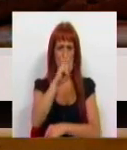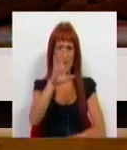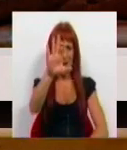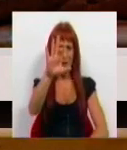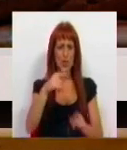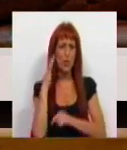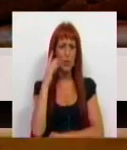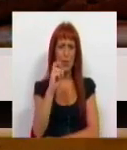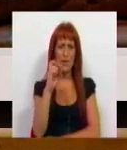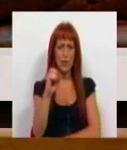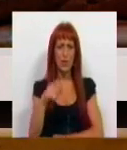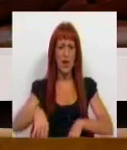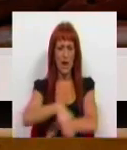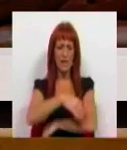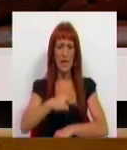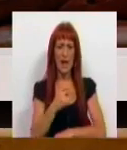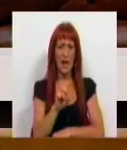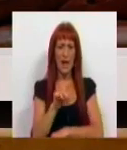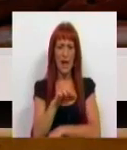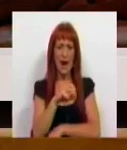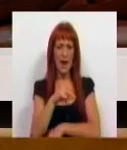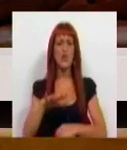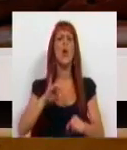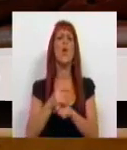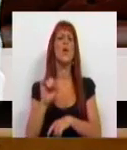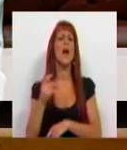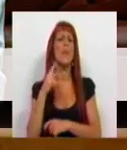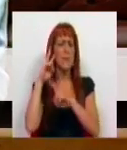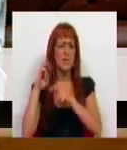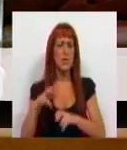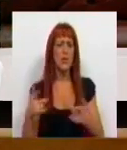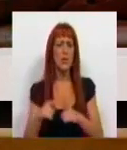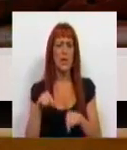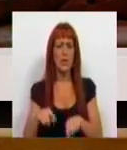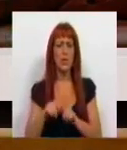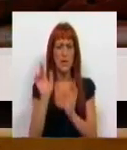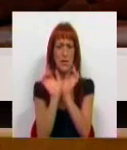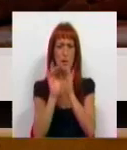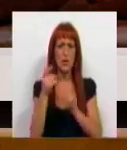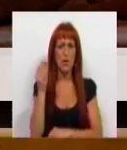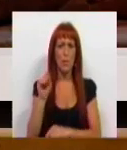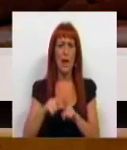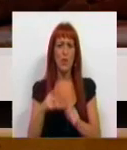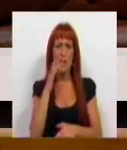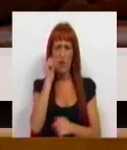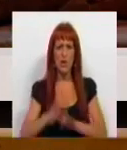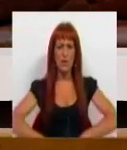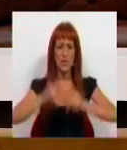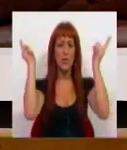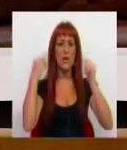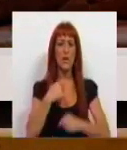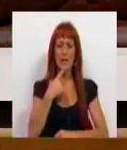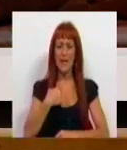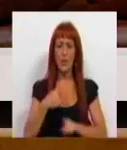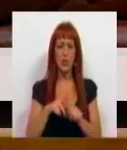H do número 30 da Avenida Arriaga. Outra rápida pesquisa, e chegamos ao site do Banco Africano de Desenvolvimento, que nos